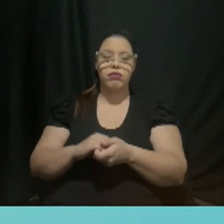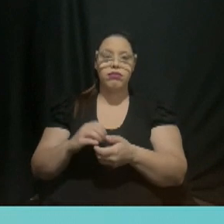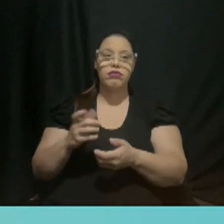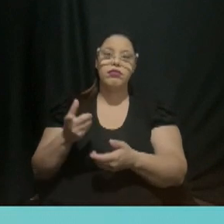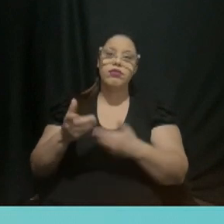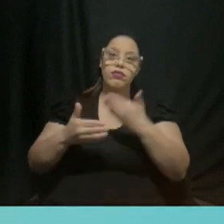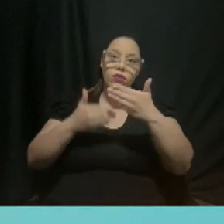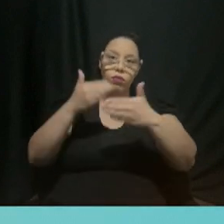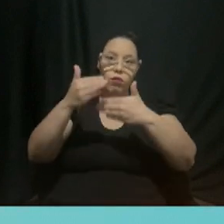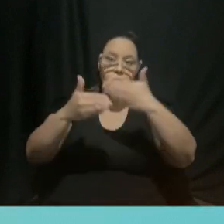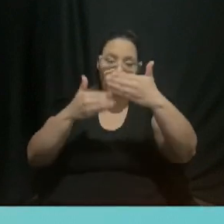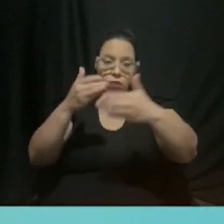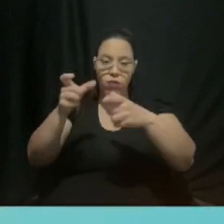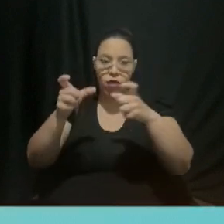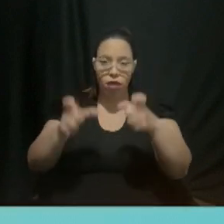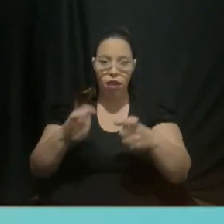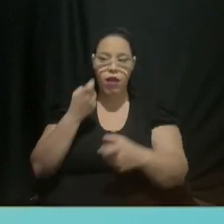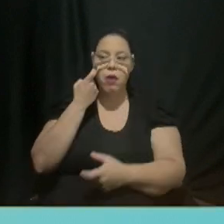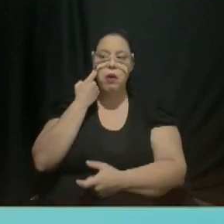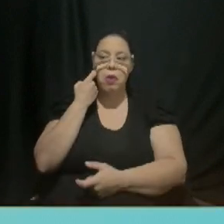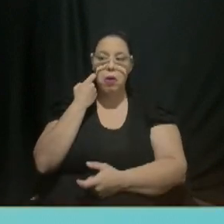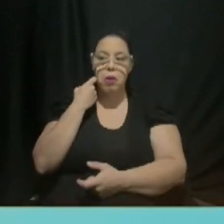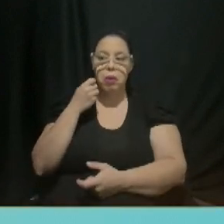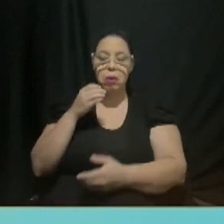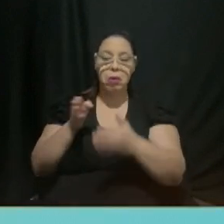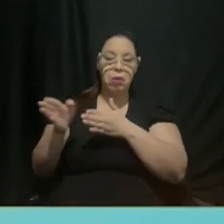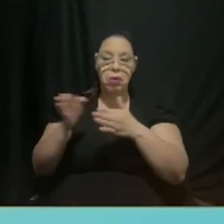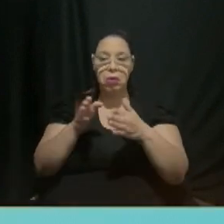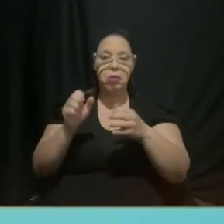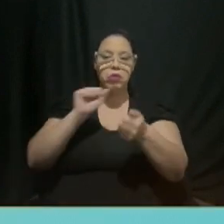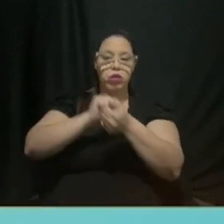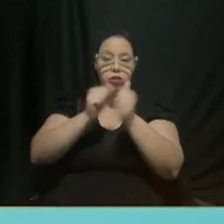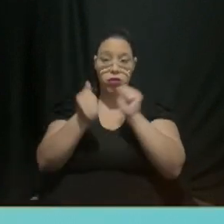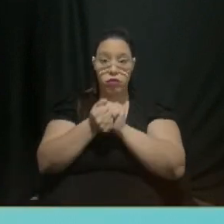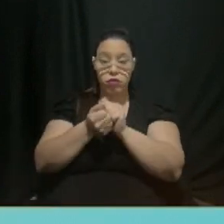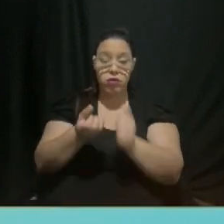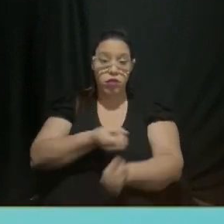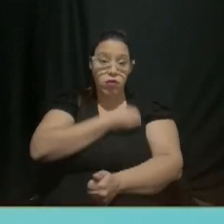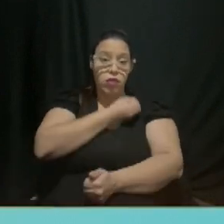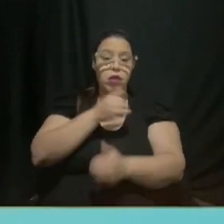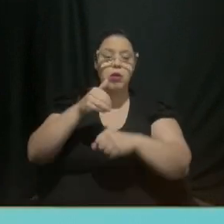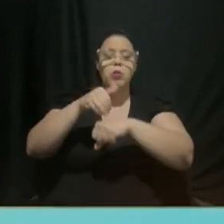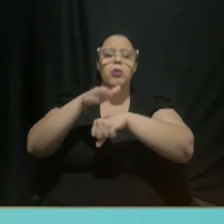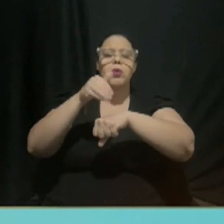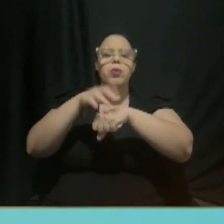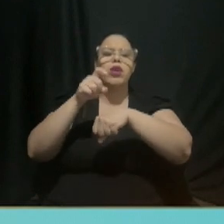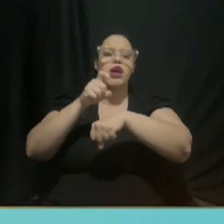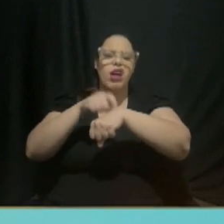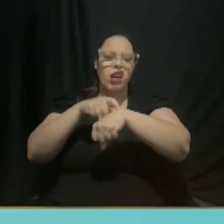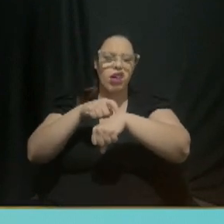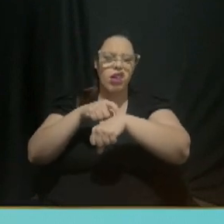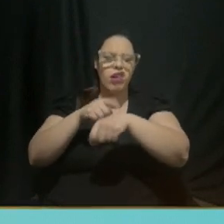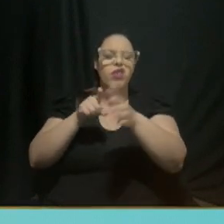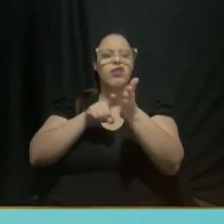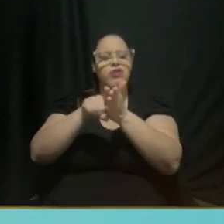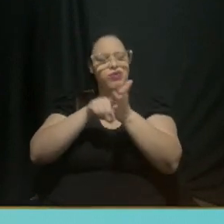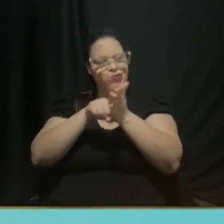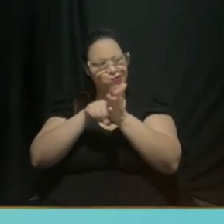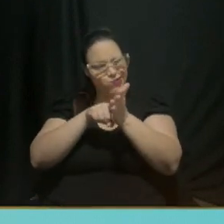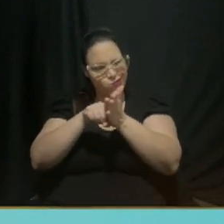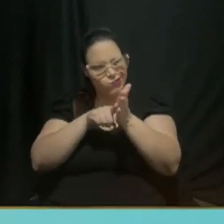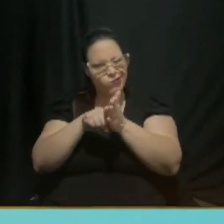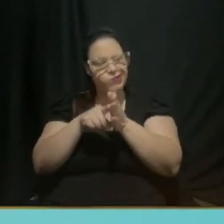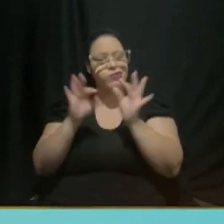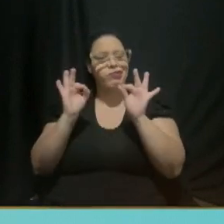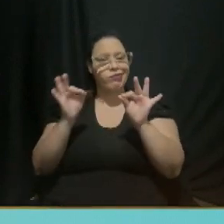espécie, estes peixes teriam se adaptado para viver por mais tempo. É preciso pesquisar muito ainda para saber das aplicações